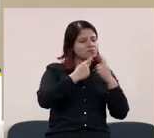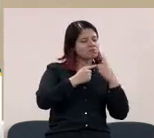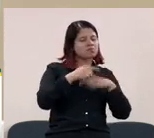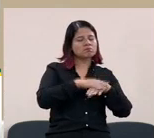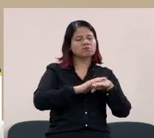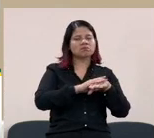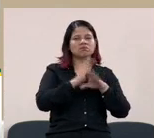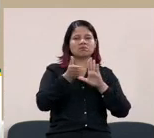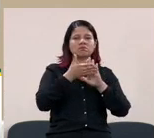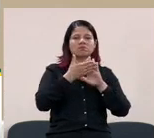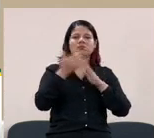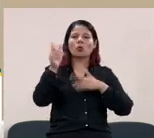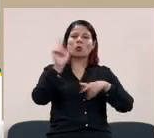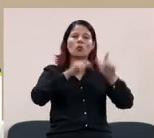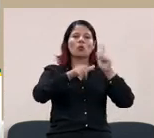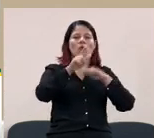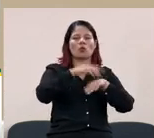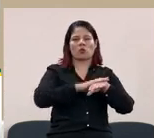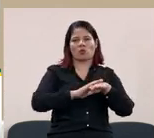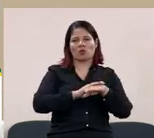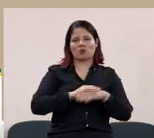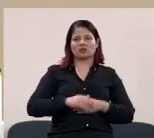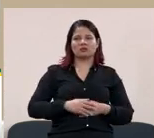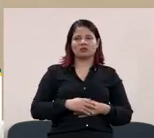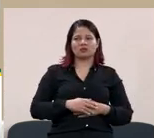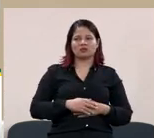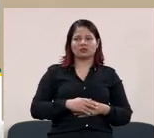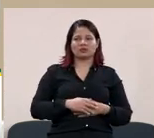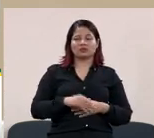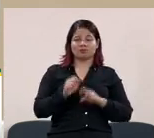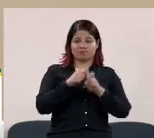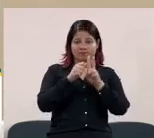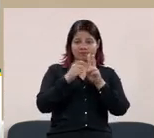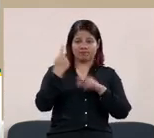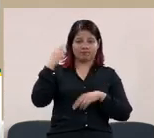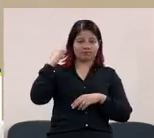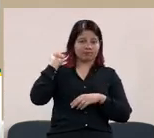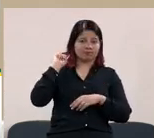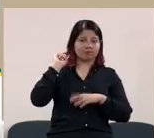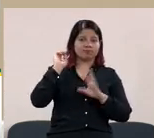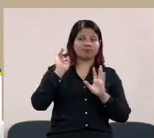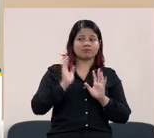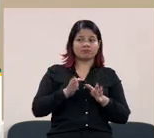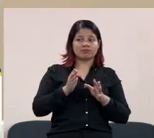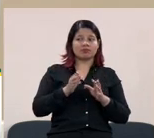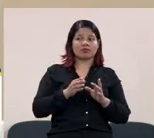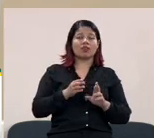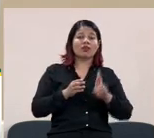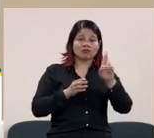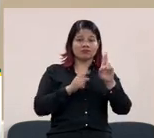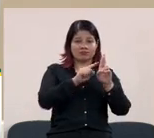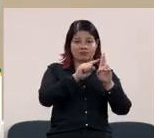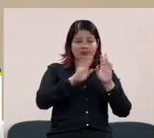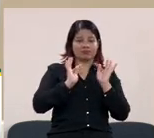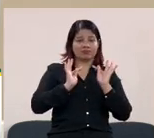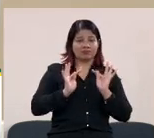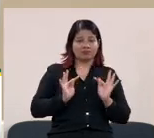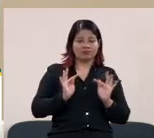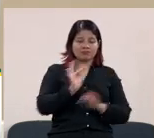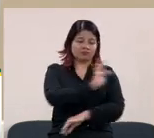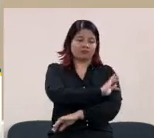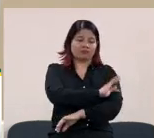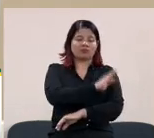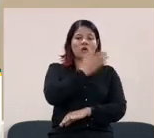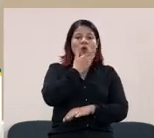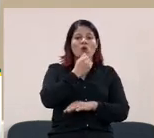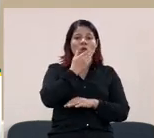são muito importantes para o Estado. A gente finalizou há 2 meses atrás, encabeçados por um grande técnico do Estado, João Bosco Melém,